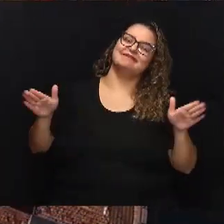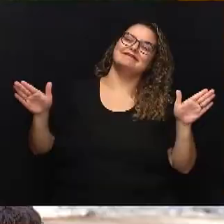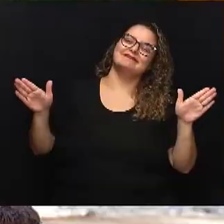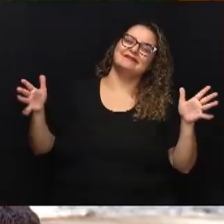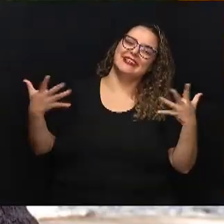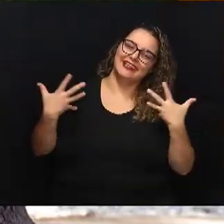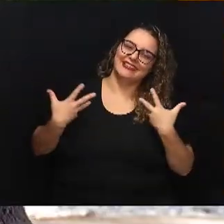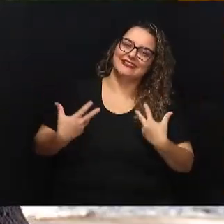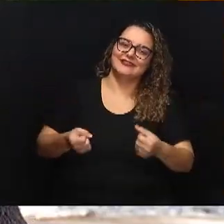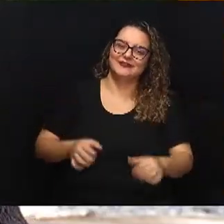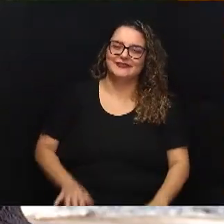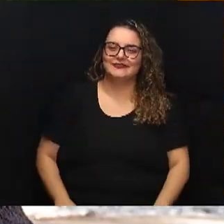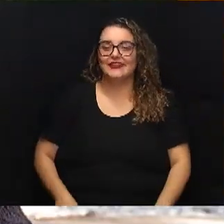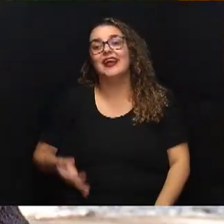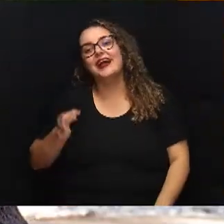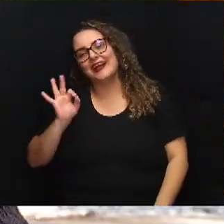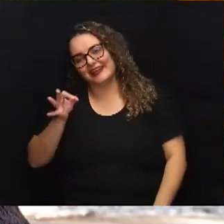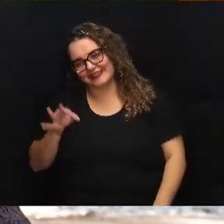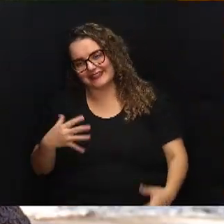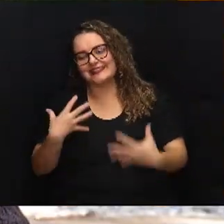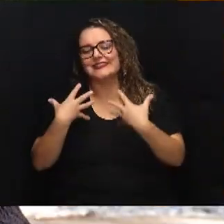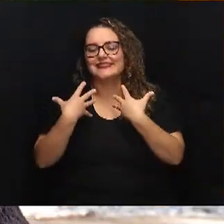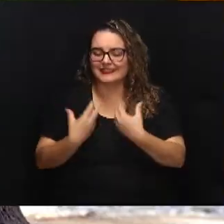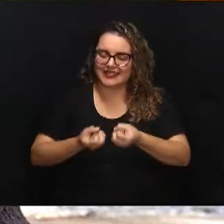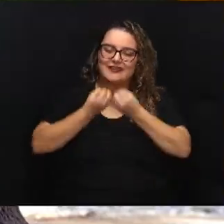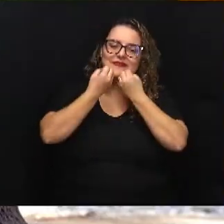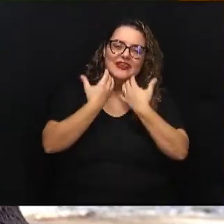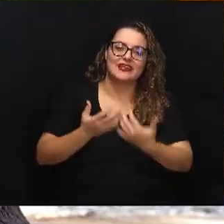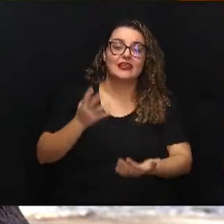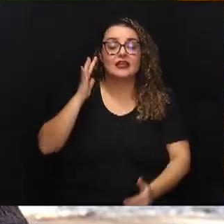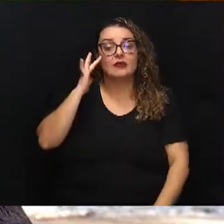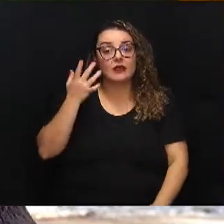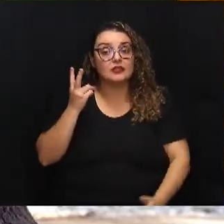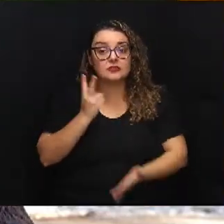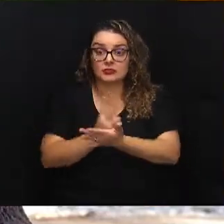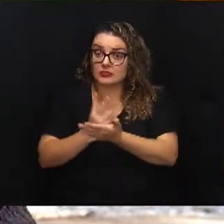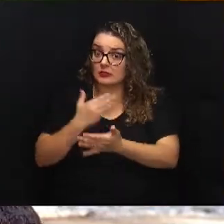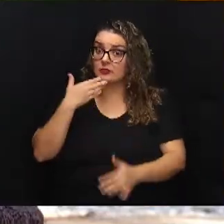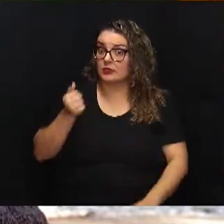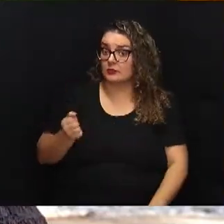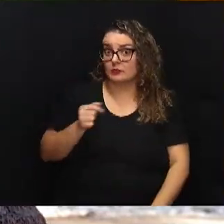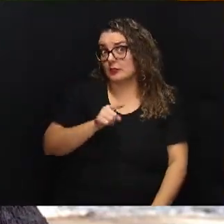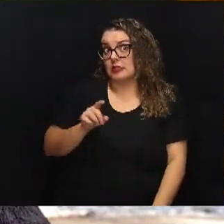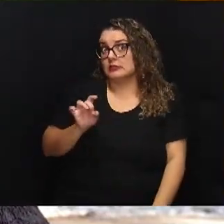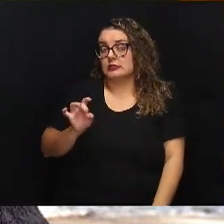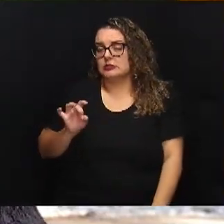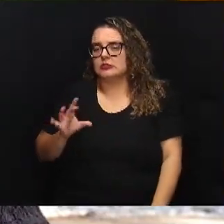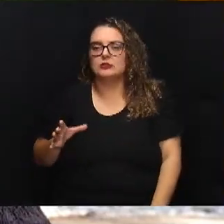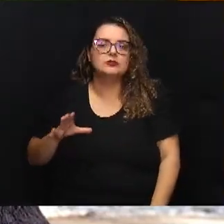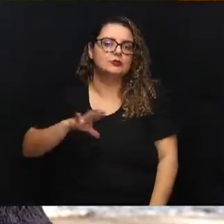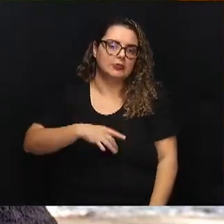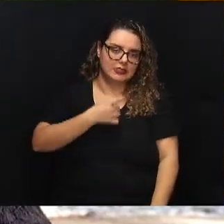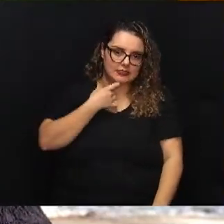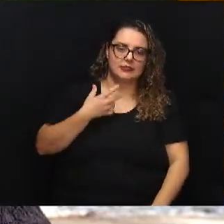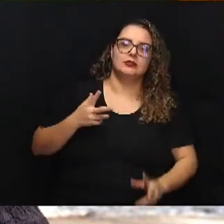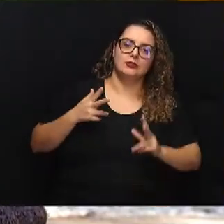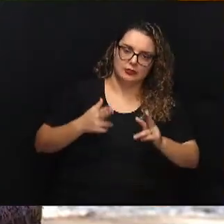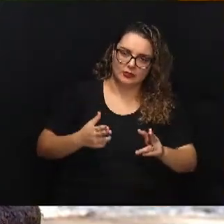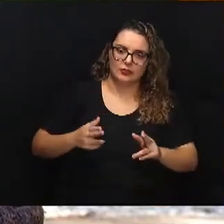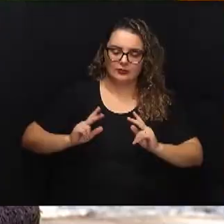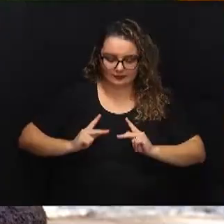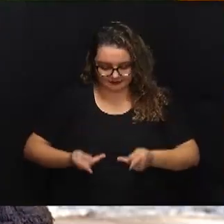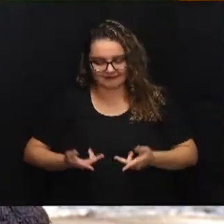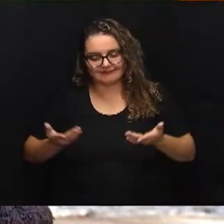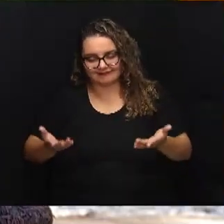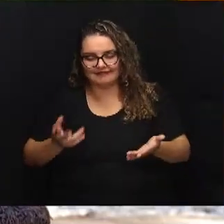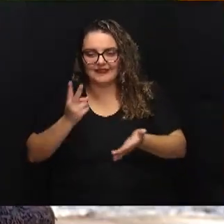abertos. Com certeza, recebe muito bem. Eu acho que sempre a gente pode melhorar, mas não é somente a cidade em si, como o ser humano. Então a